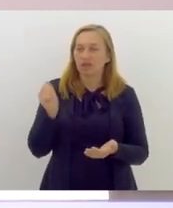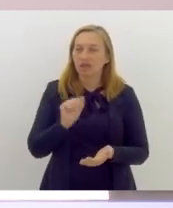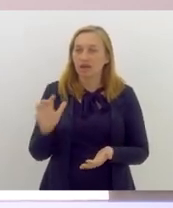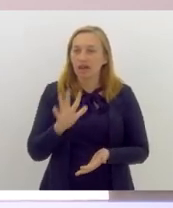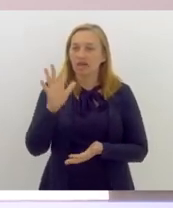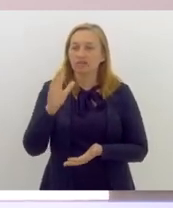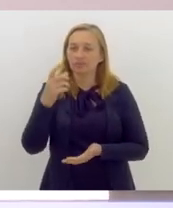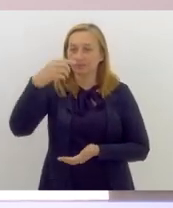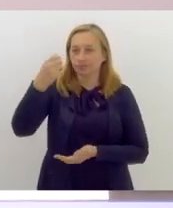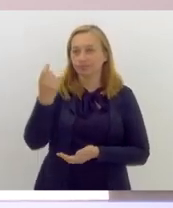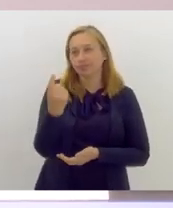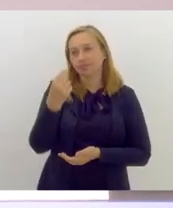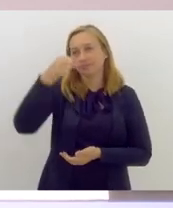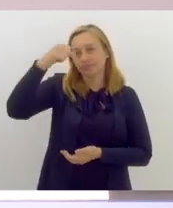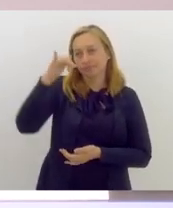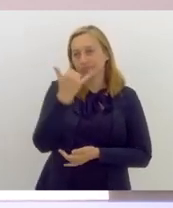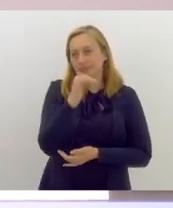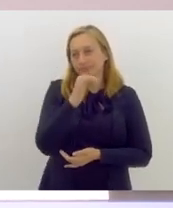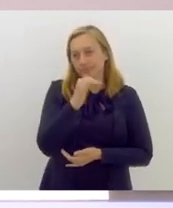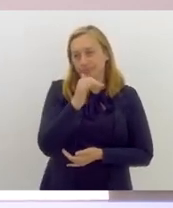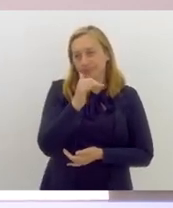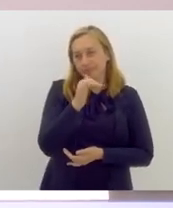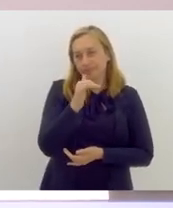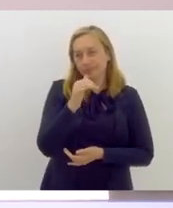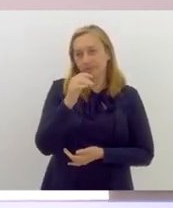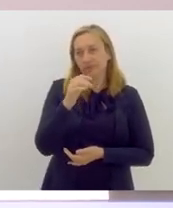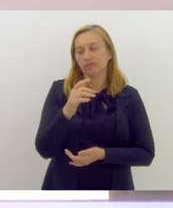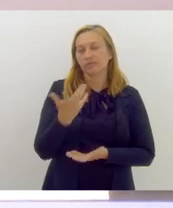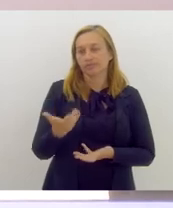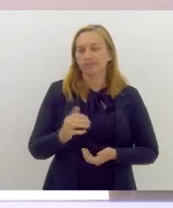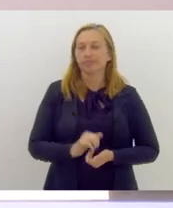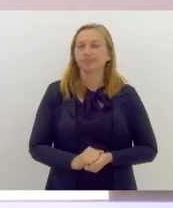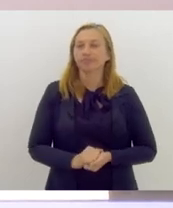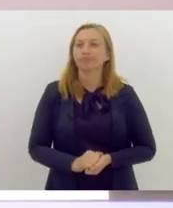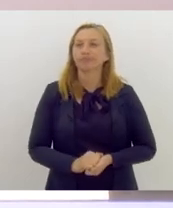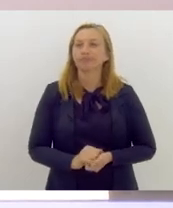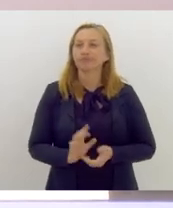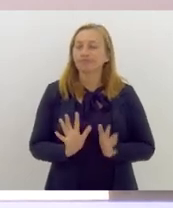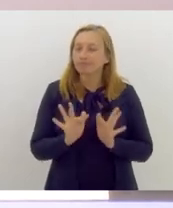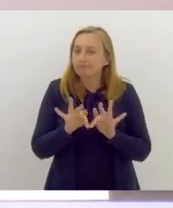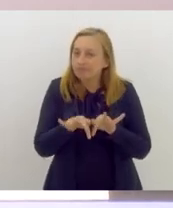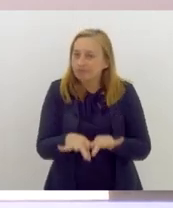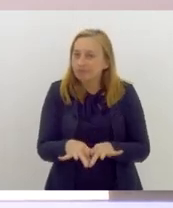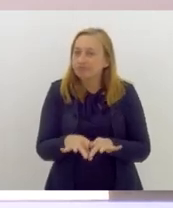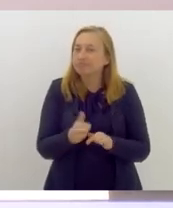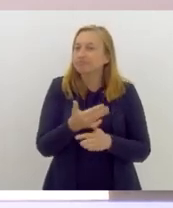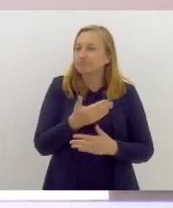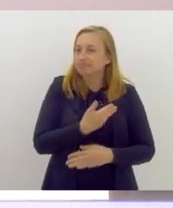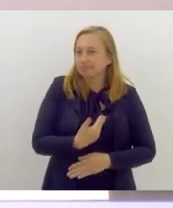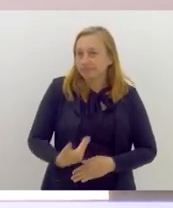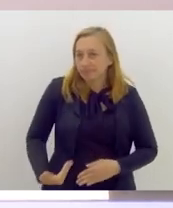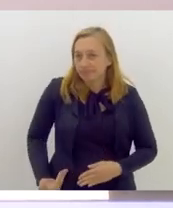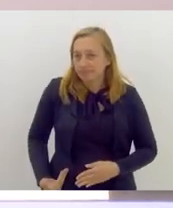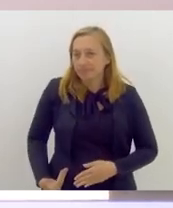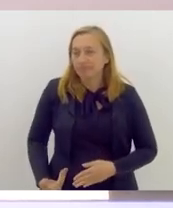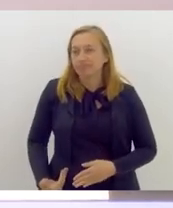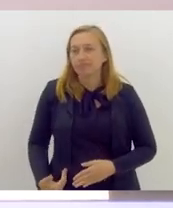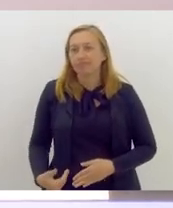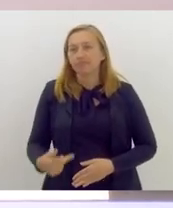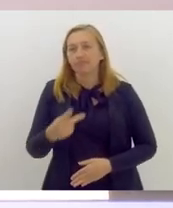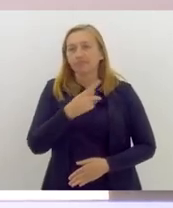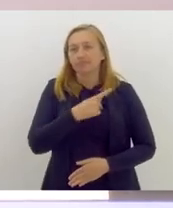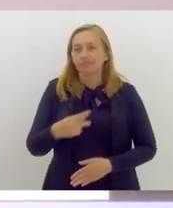megawatts enquanto o preço de mercado de 55 no final do governo do presidente